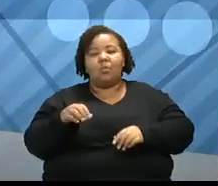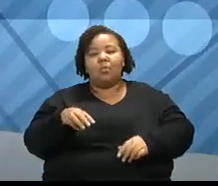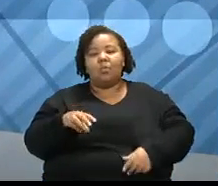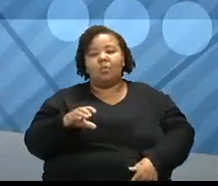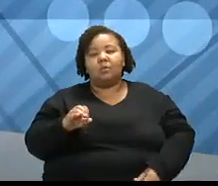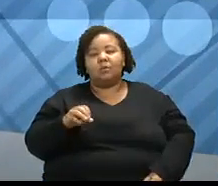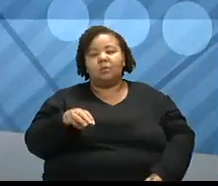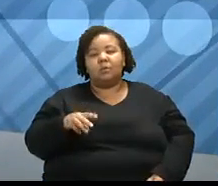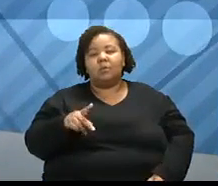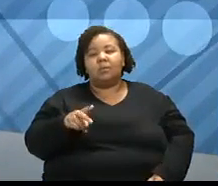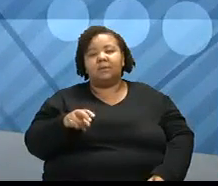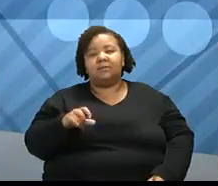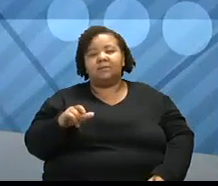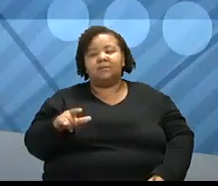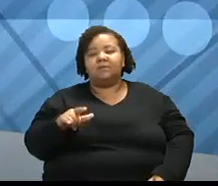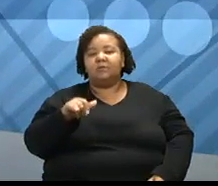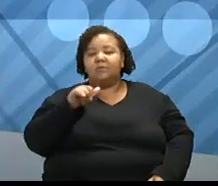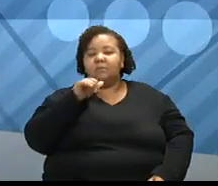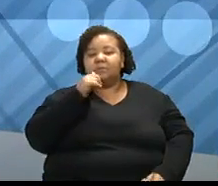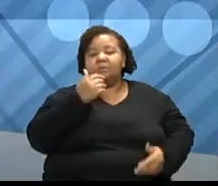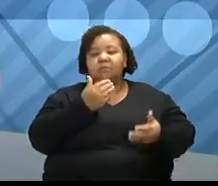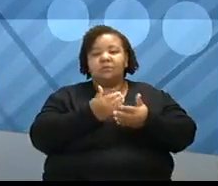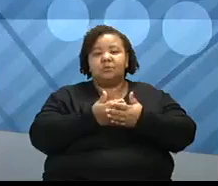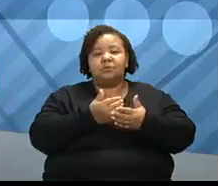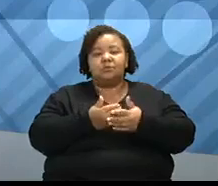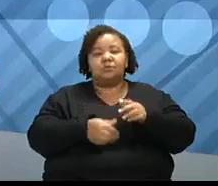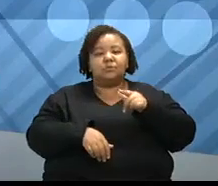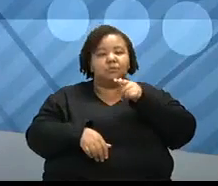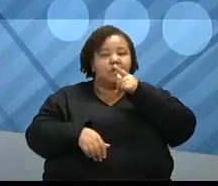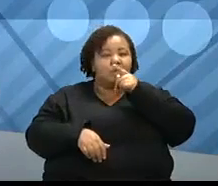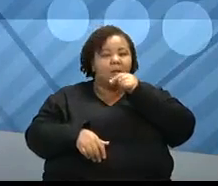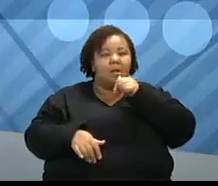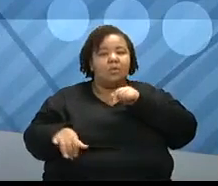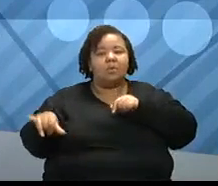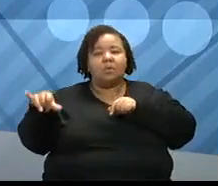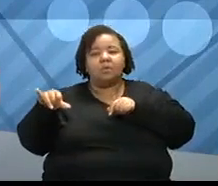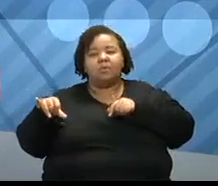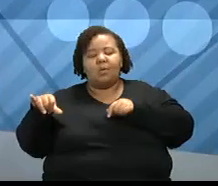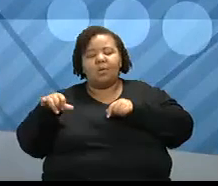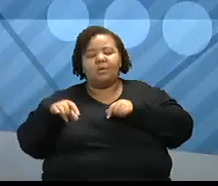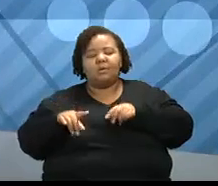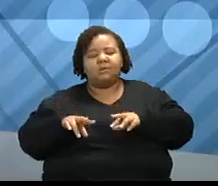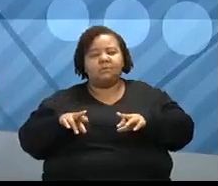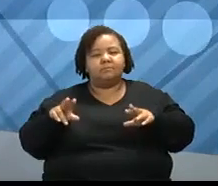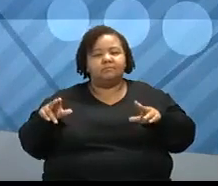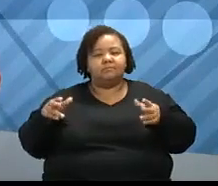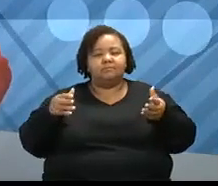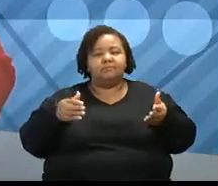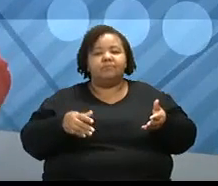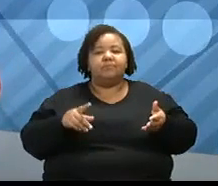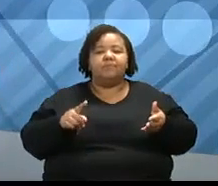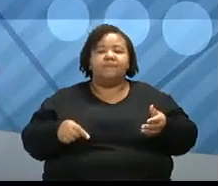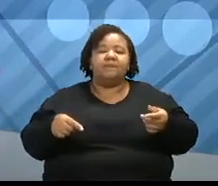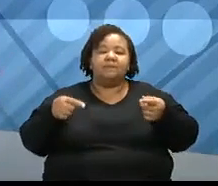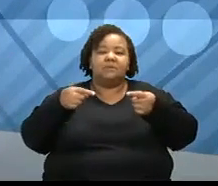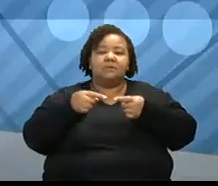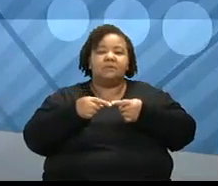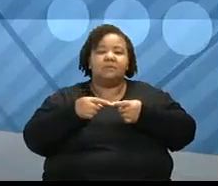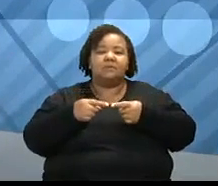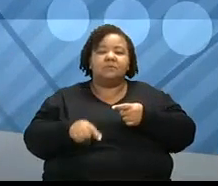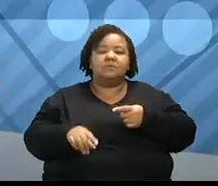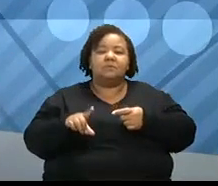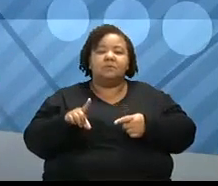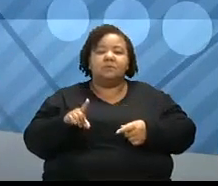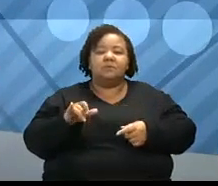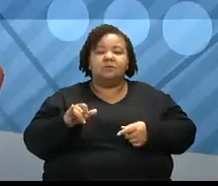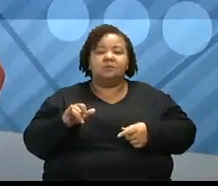estudo do óleo, o estudo da água, eles têm comportamentos diferentes no momento do escoamento. Então, isso está associado ao